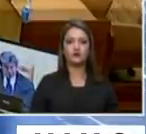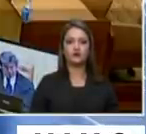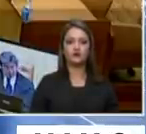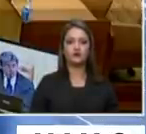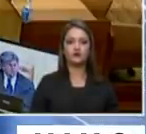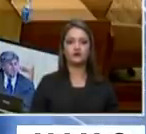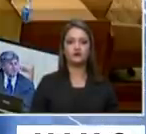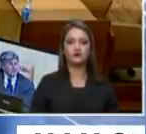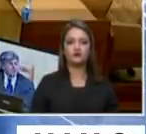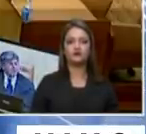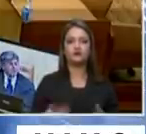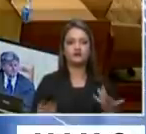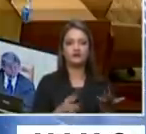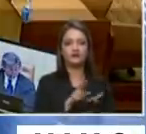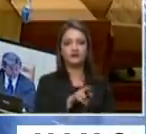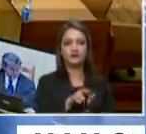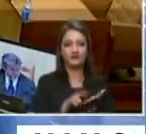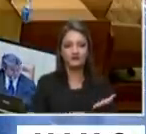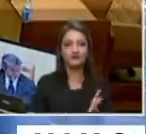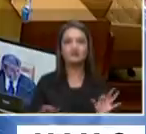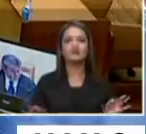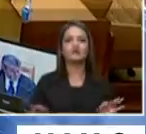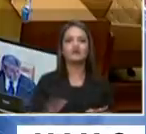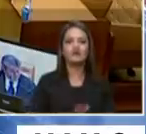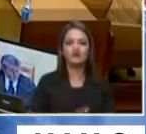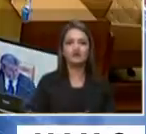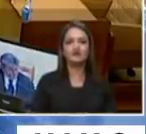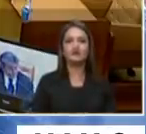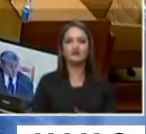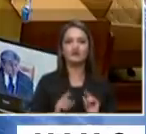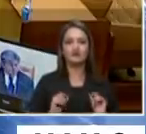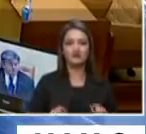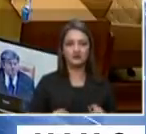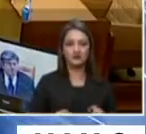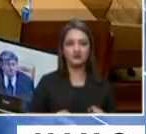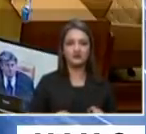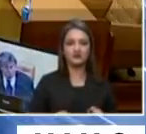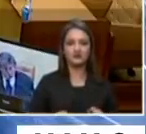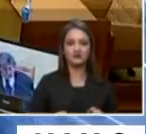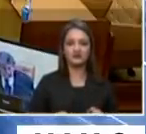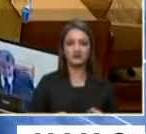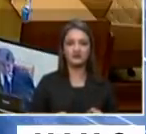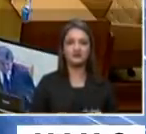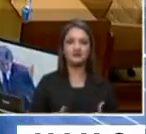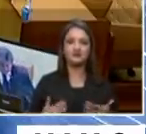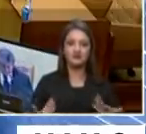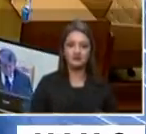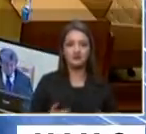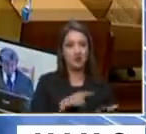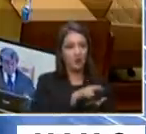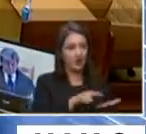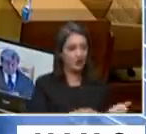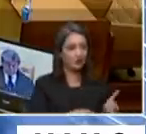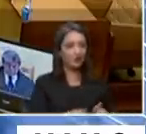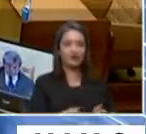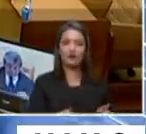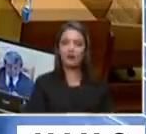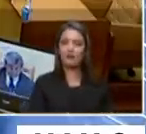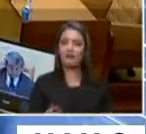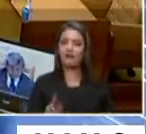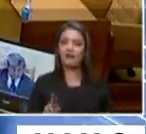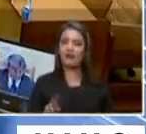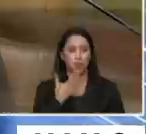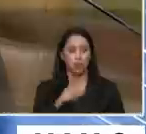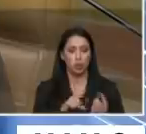ou seja, se Daniel Silveira vai poder ou não disputar as eleições. Isso deve também trazer o TSE para essa disputa? Ou